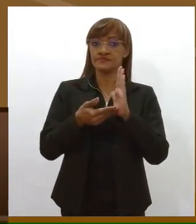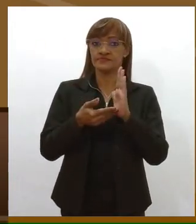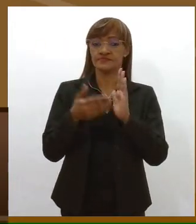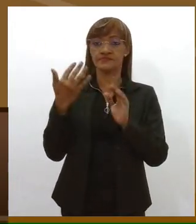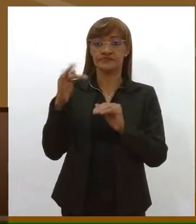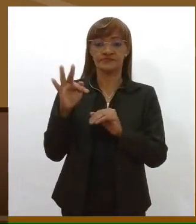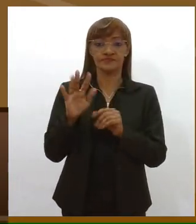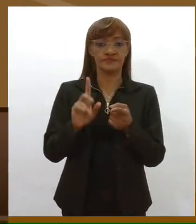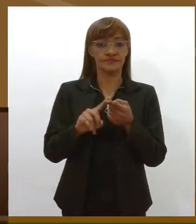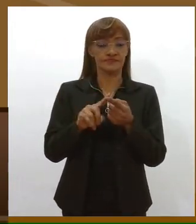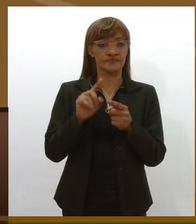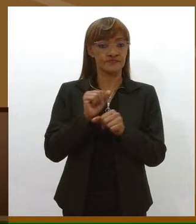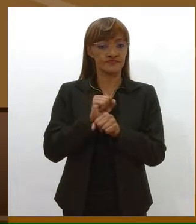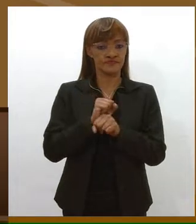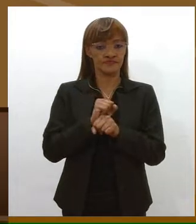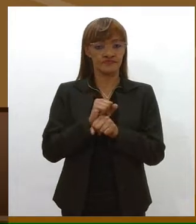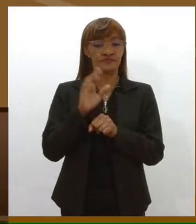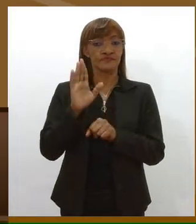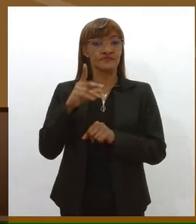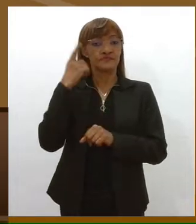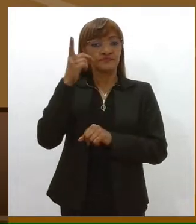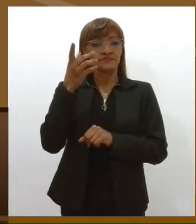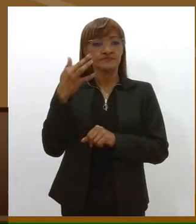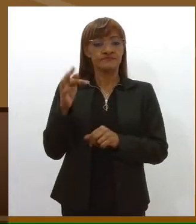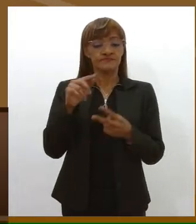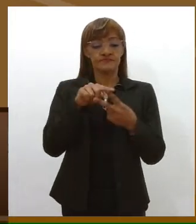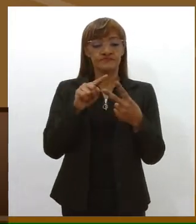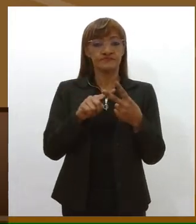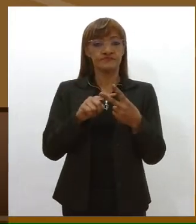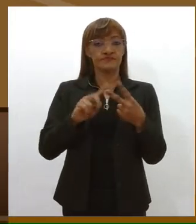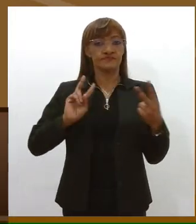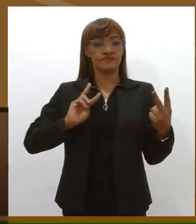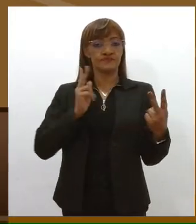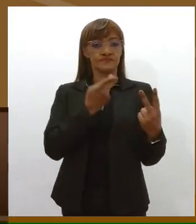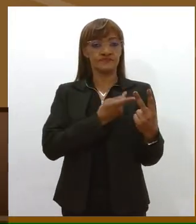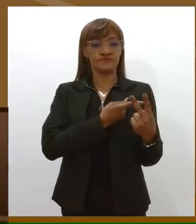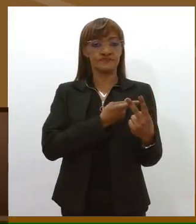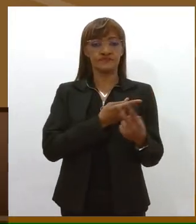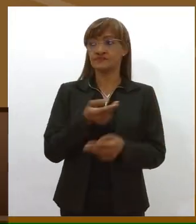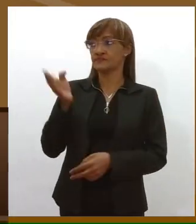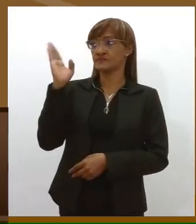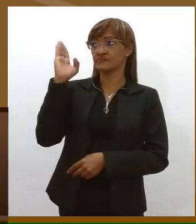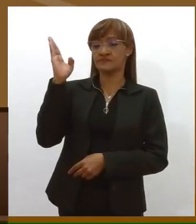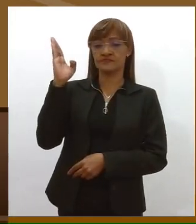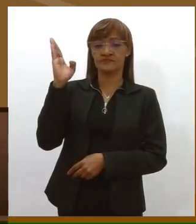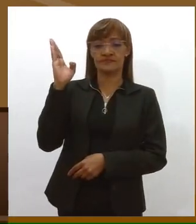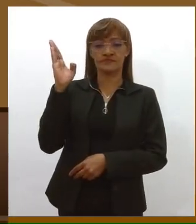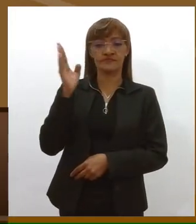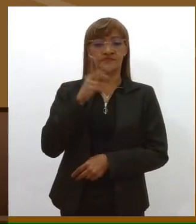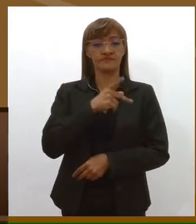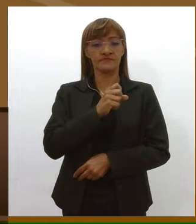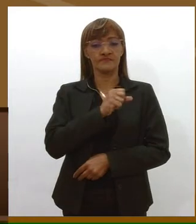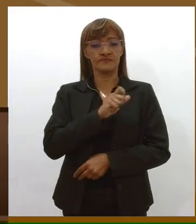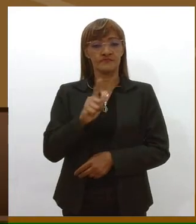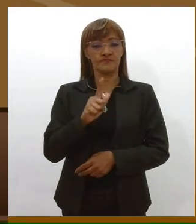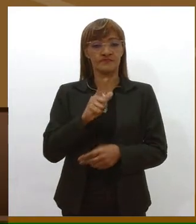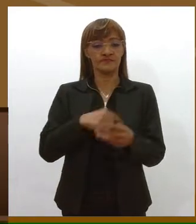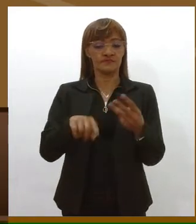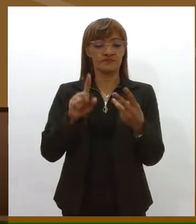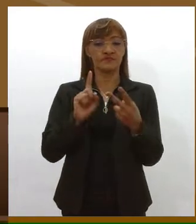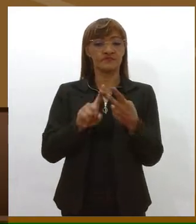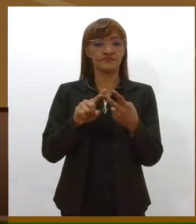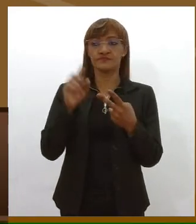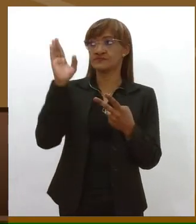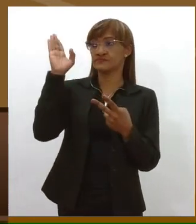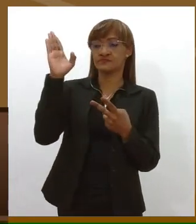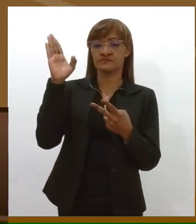o Parlamento Federal terá duas deputadas trans, Érica Hilton, do PSOL de São Paulo, e Duda Salaber, do PDT de